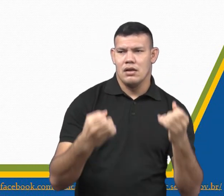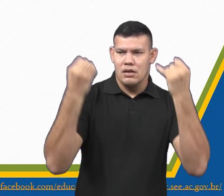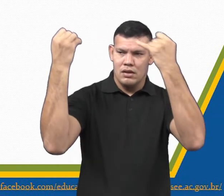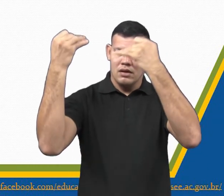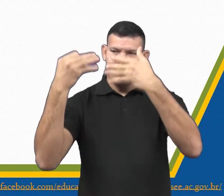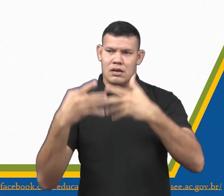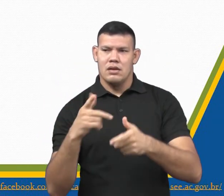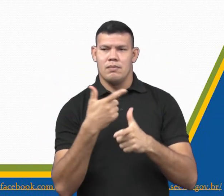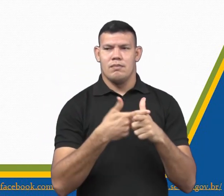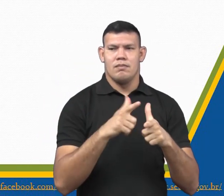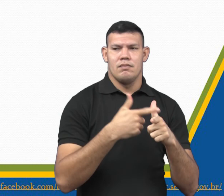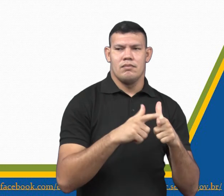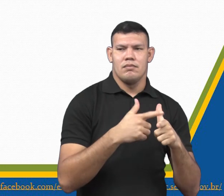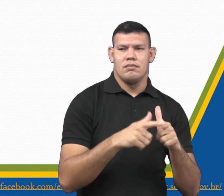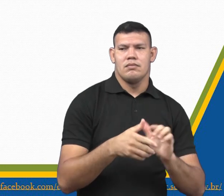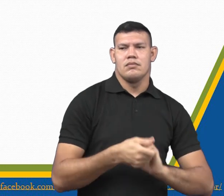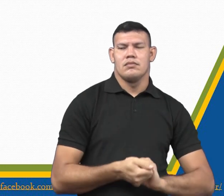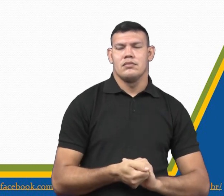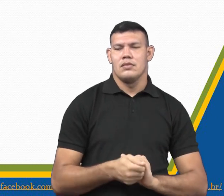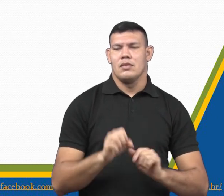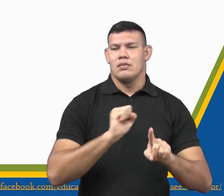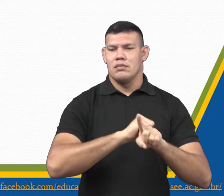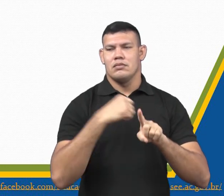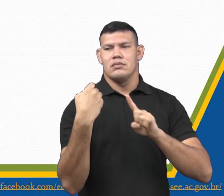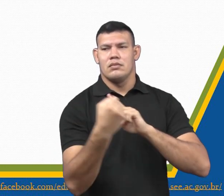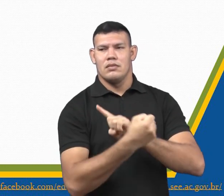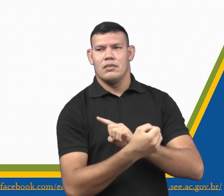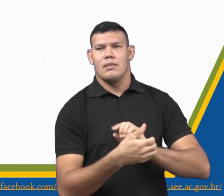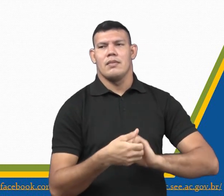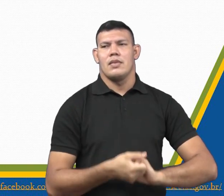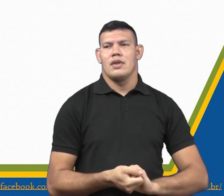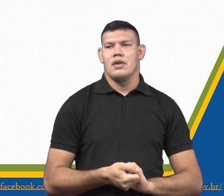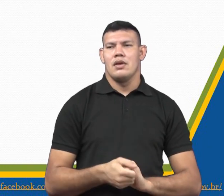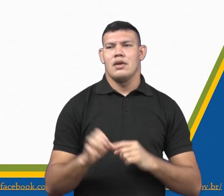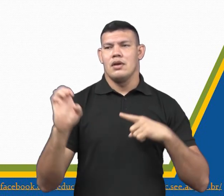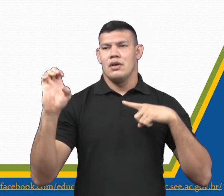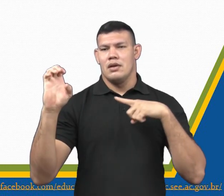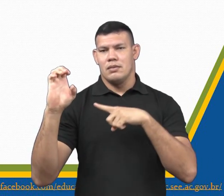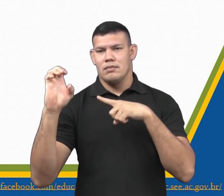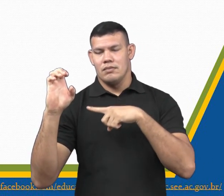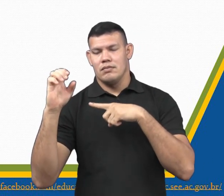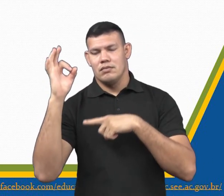as questões, temos como gabarito a letra C.